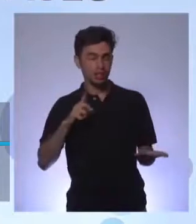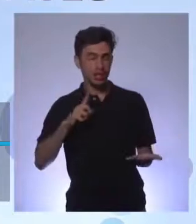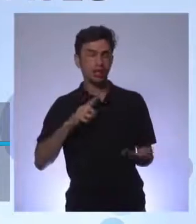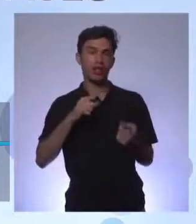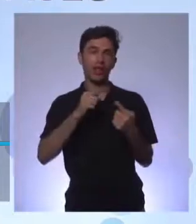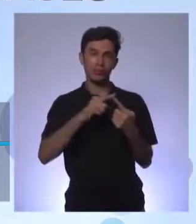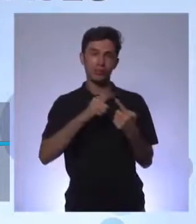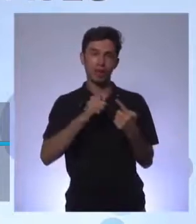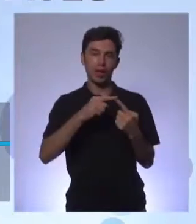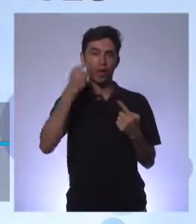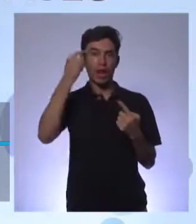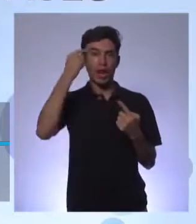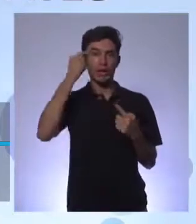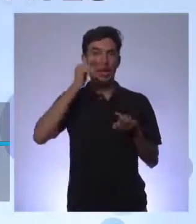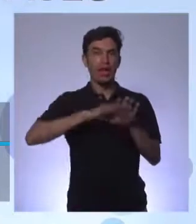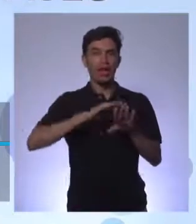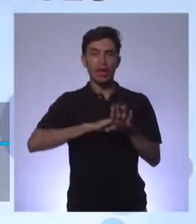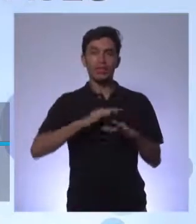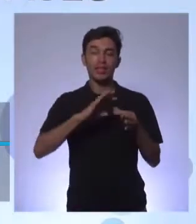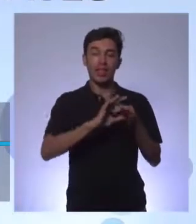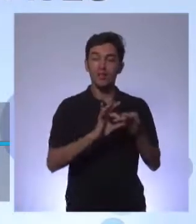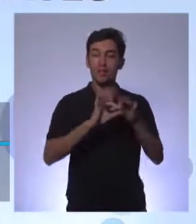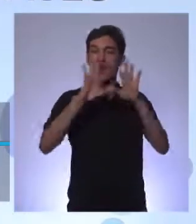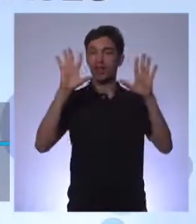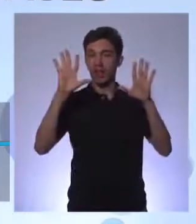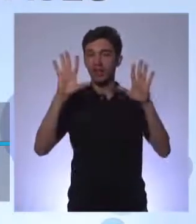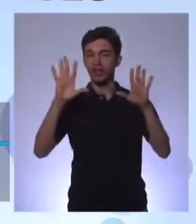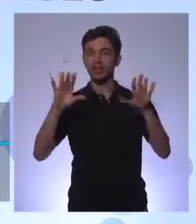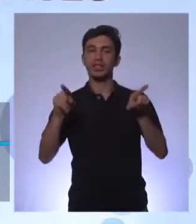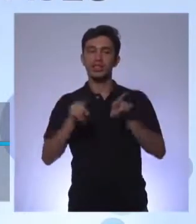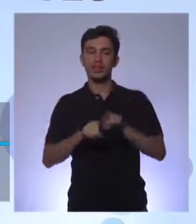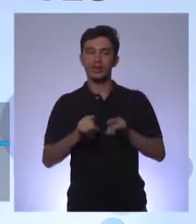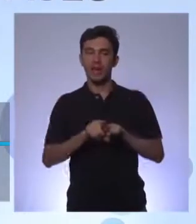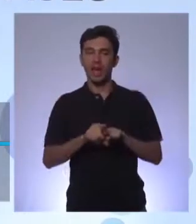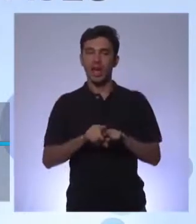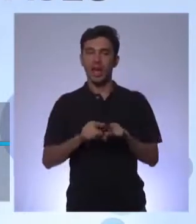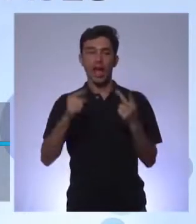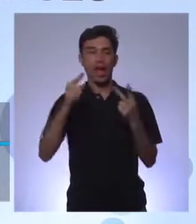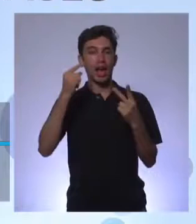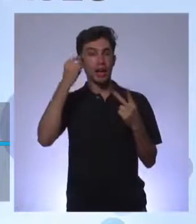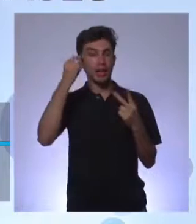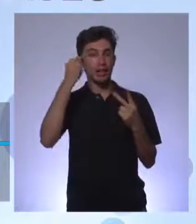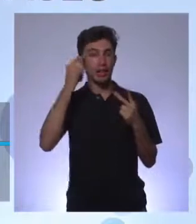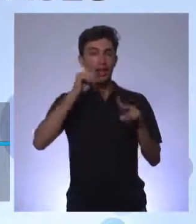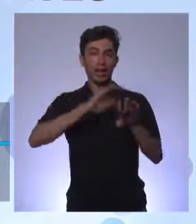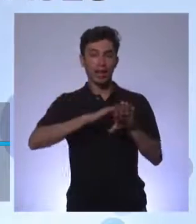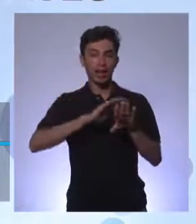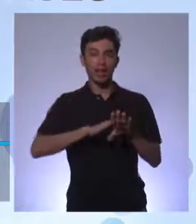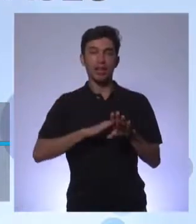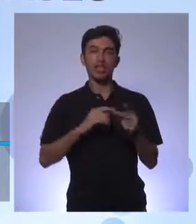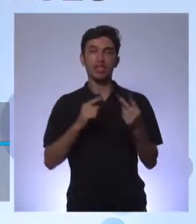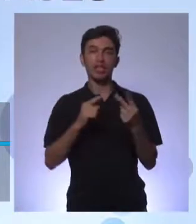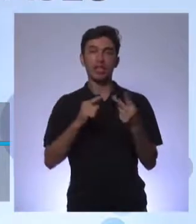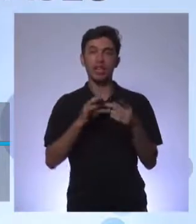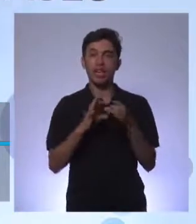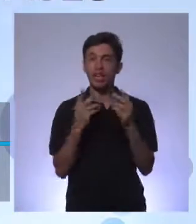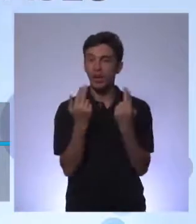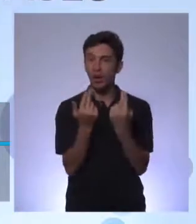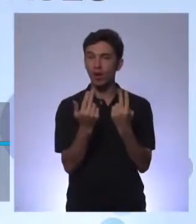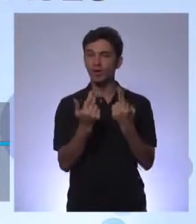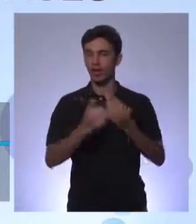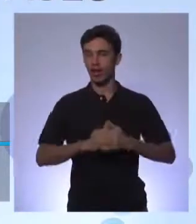liberdade, né? A ideia de liberdade, nós vamos ter a ideia de igualdade, ou seja,